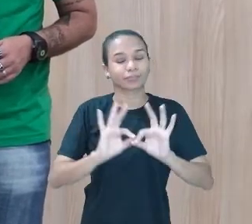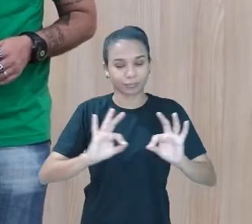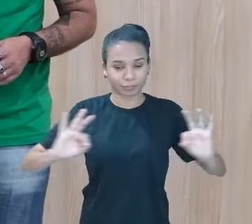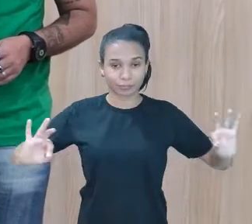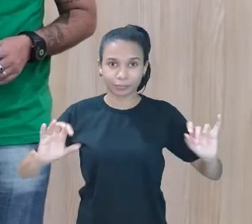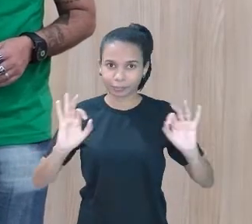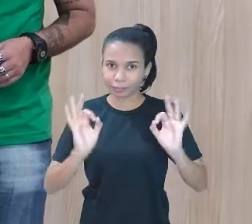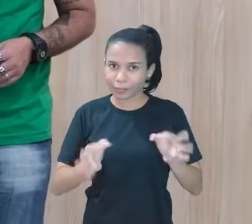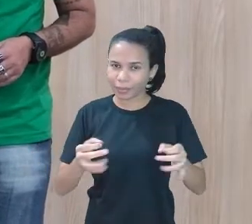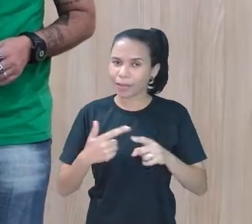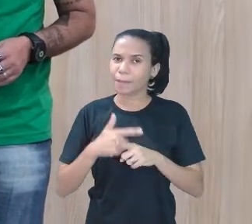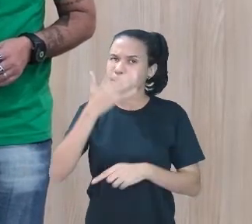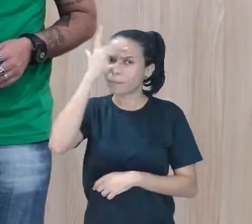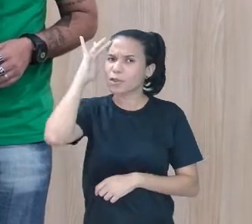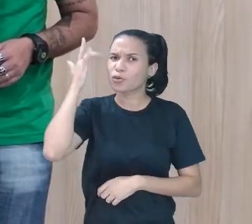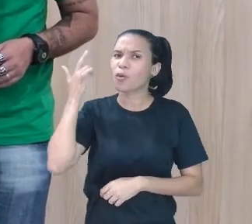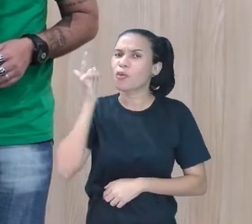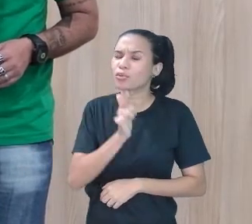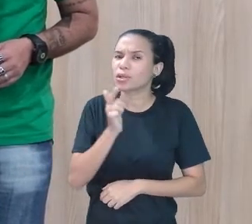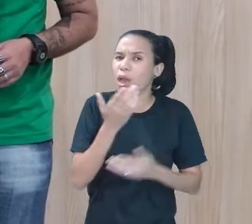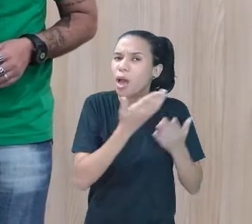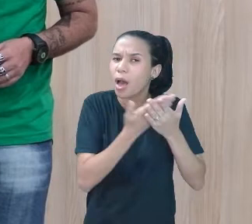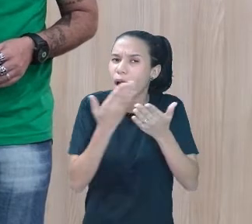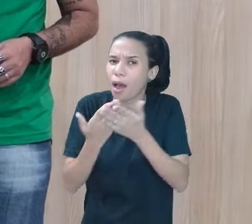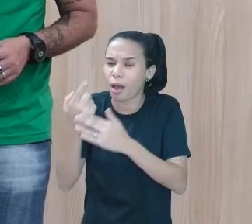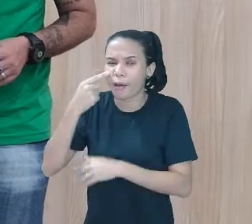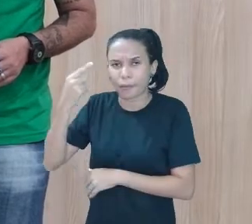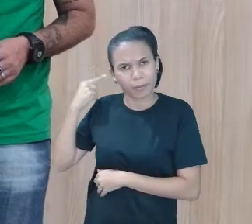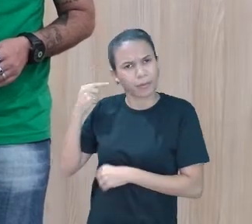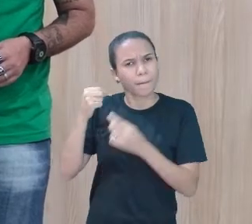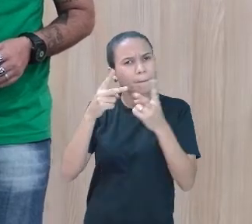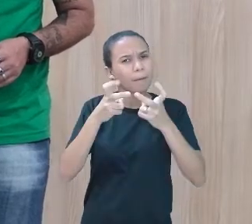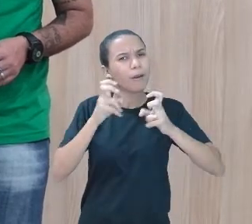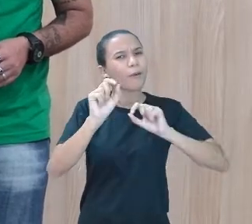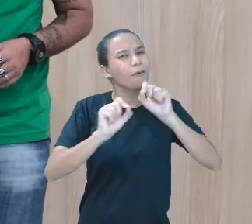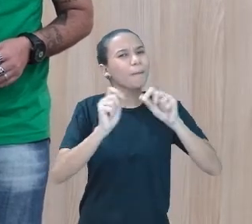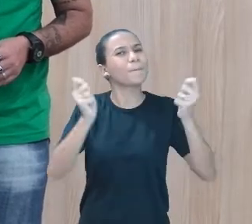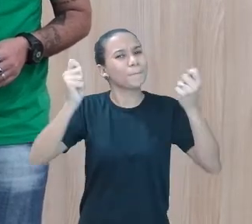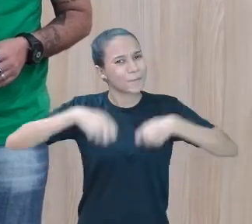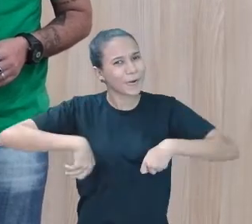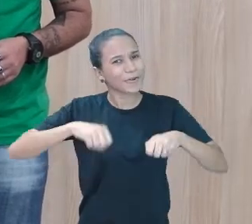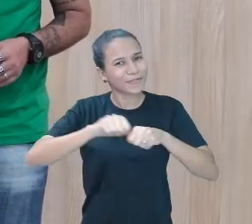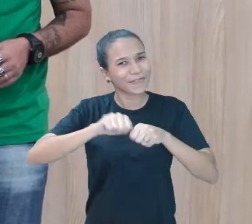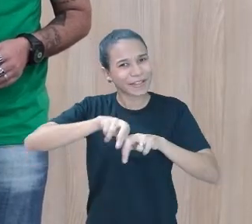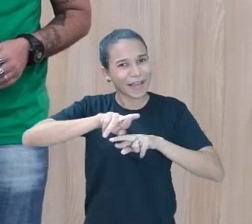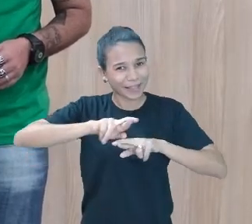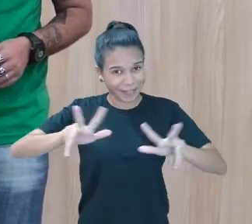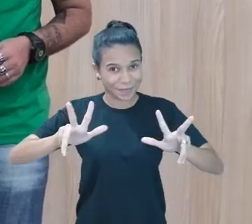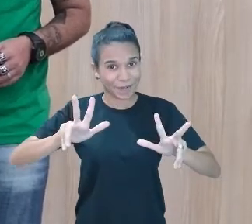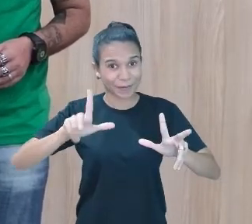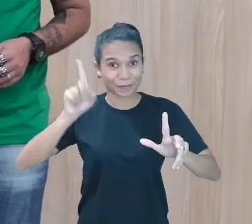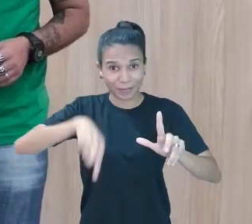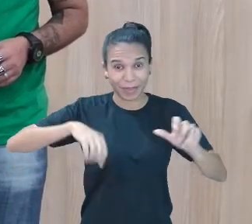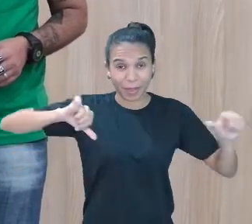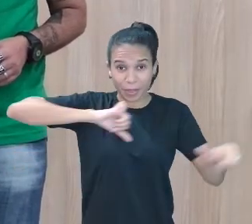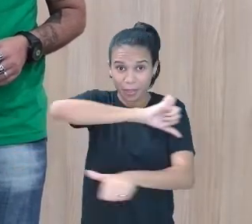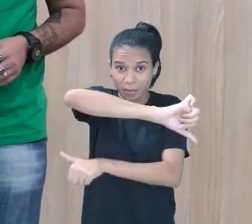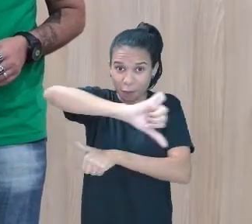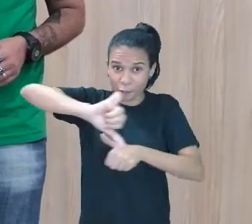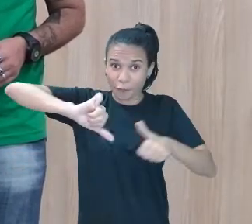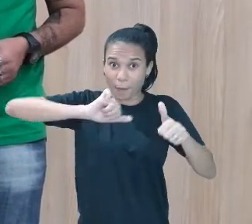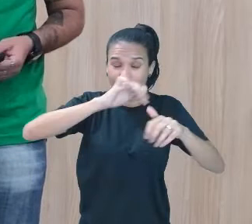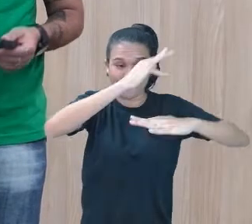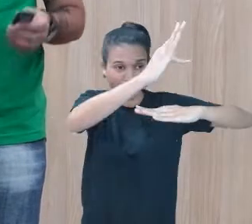reta numérica. Mas para quem acompanhou nas aulas anteriores, percebe que a gente pode também fazer de uma outra forma, transformar